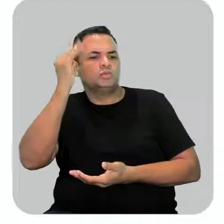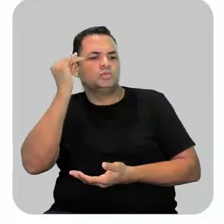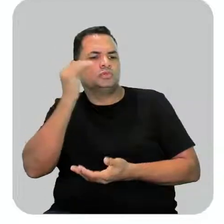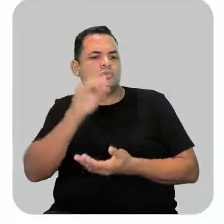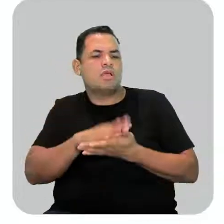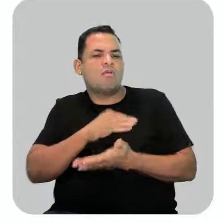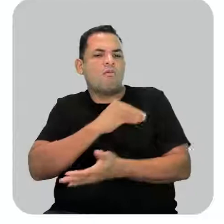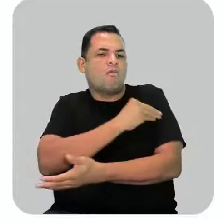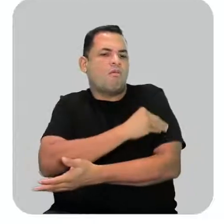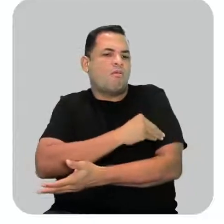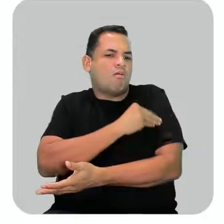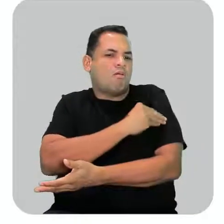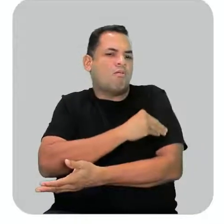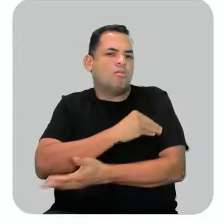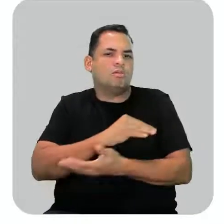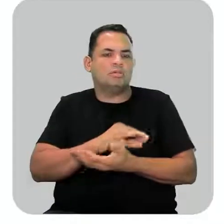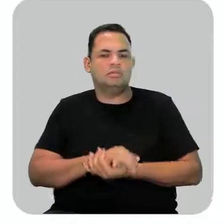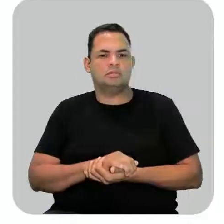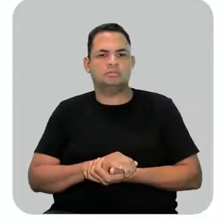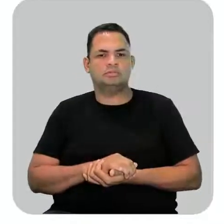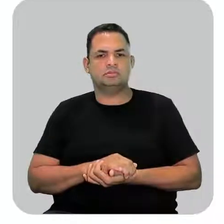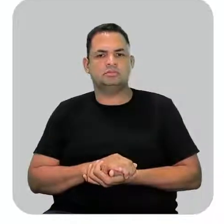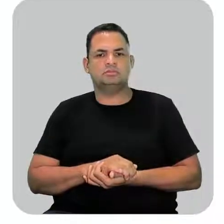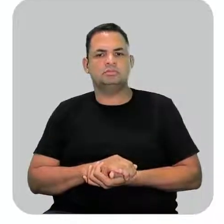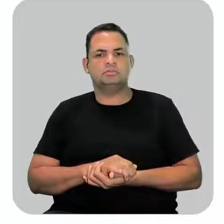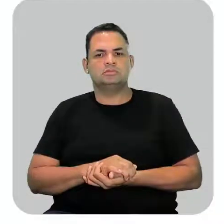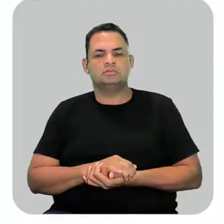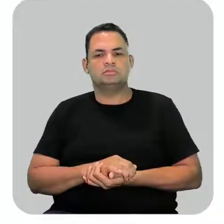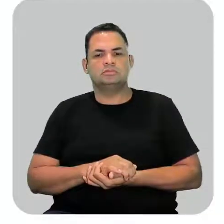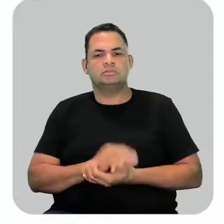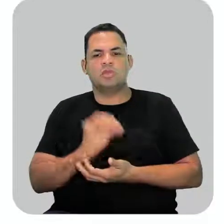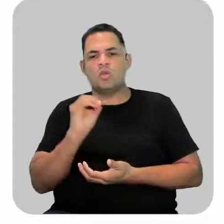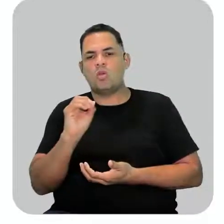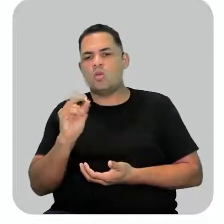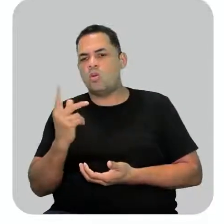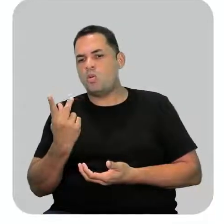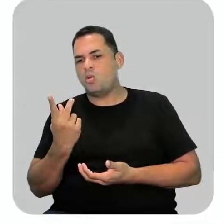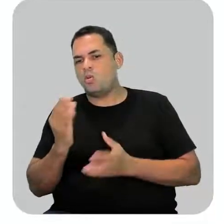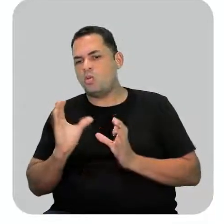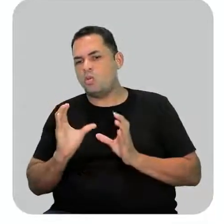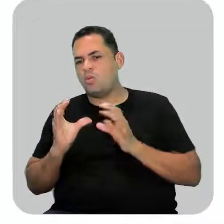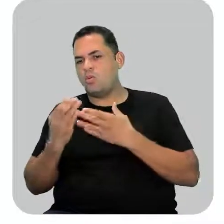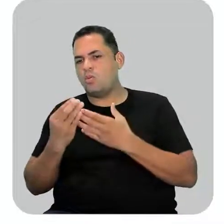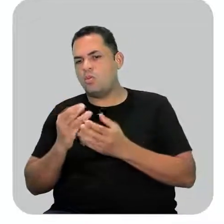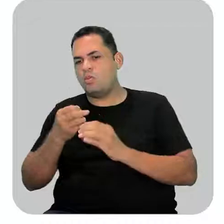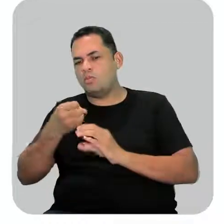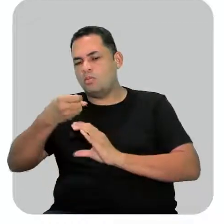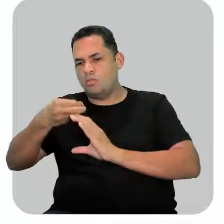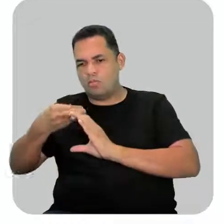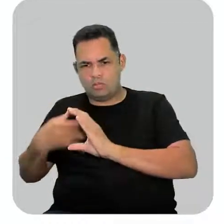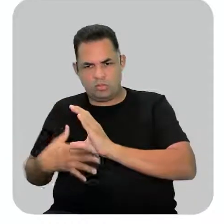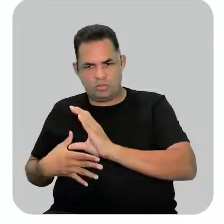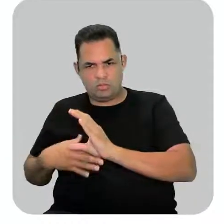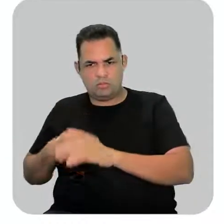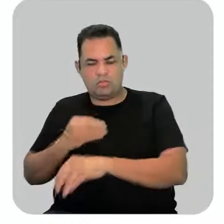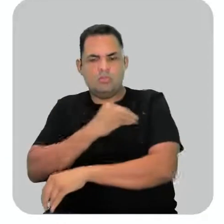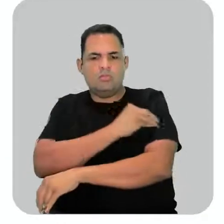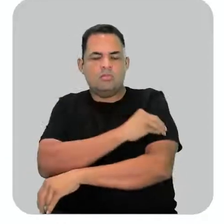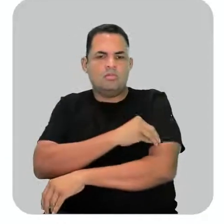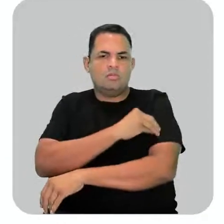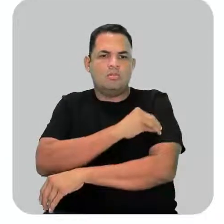um álcool? Olha aqui a hidroxila, que é o grupo funcional característico dos